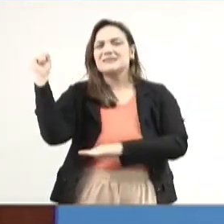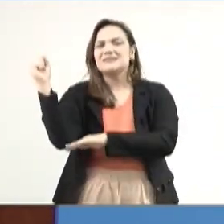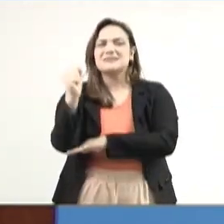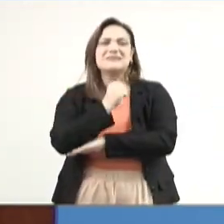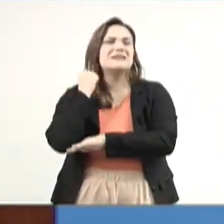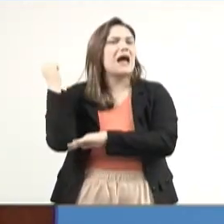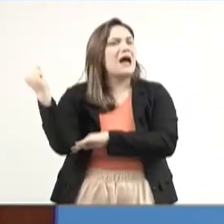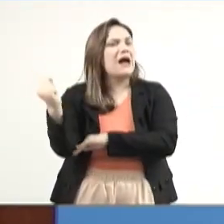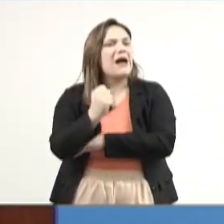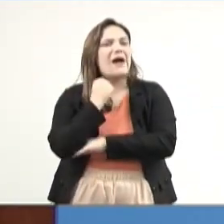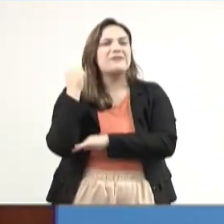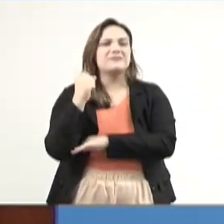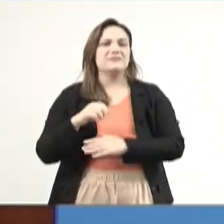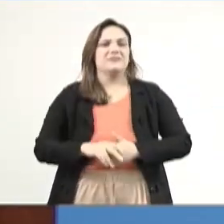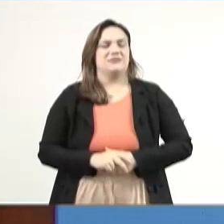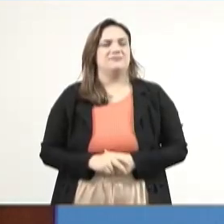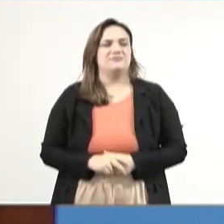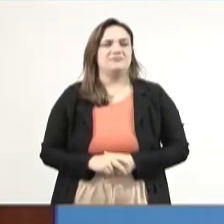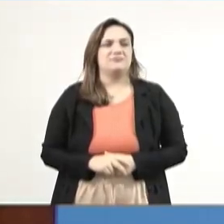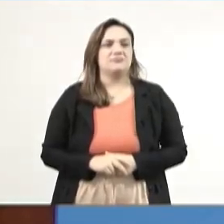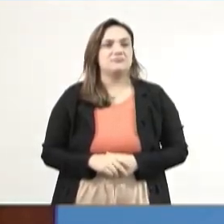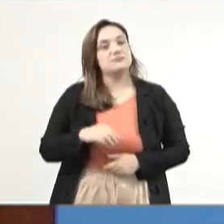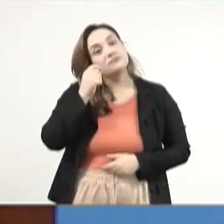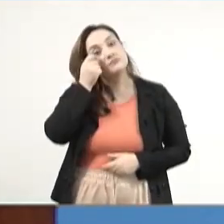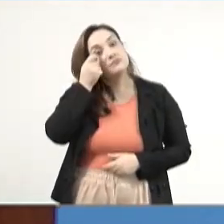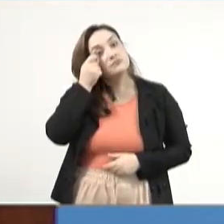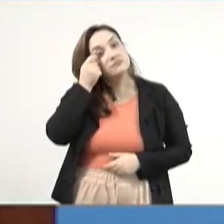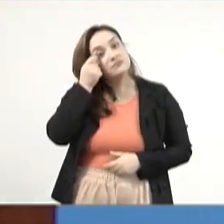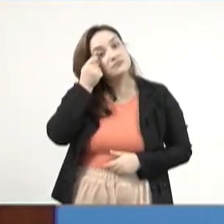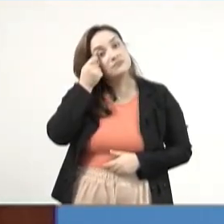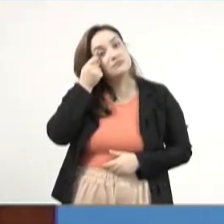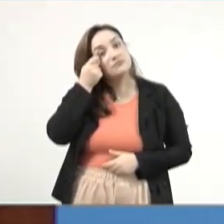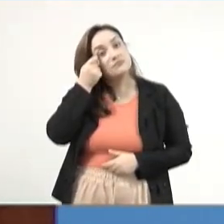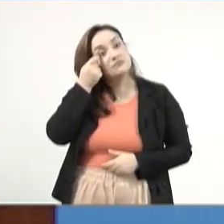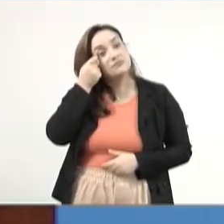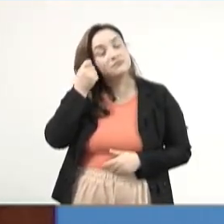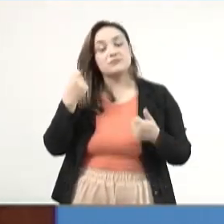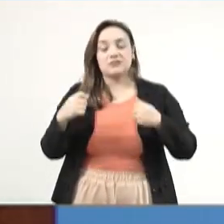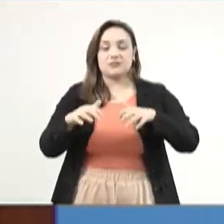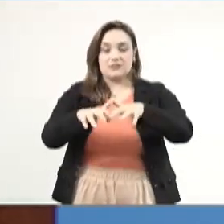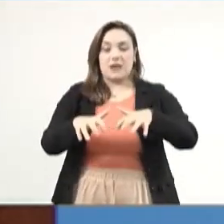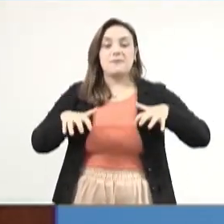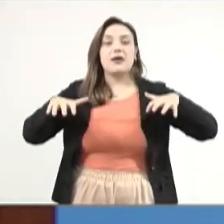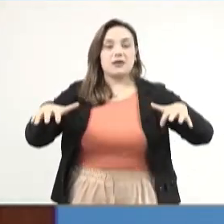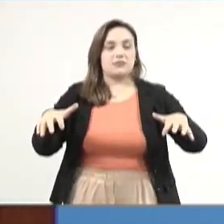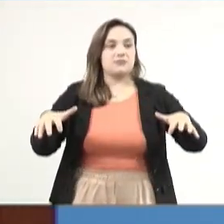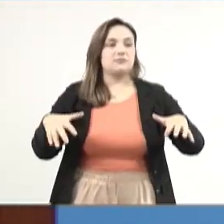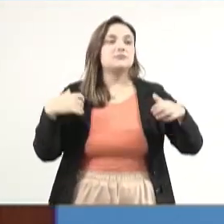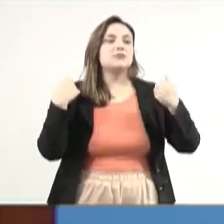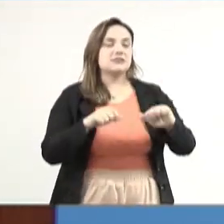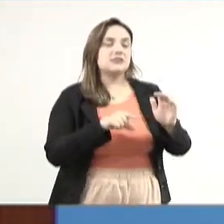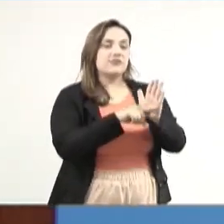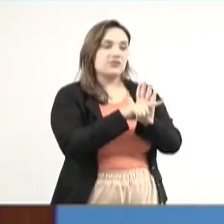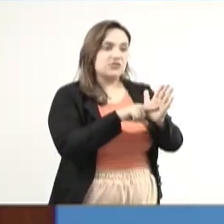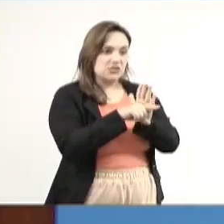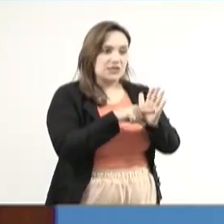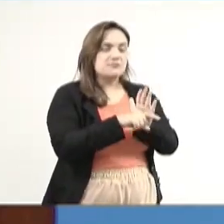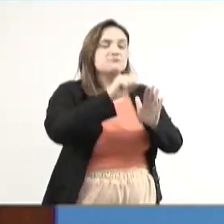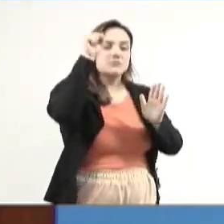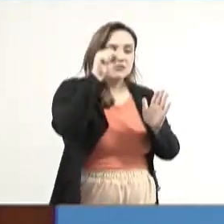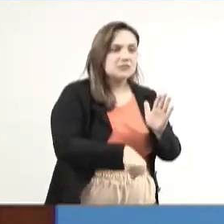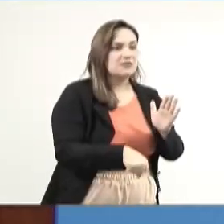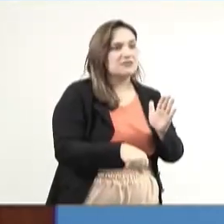pedir, eu acho que a minha opinião pelo menos, que a gente devia separar as coisas. Tem que investigar?